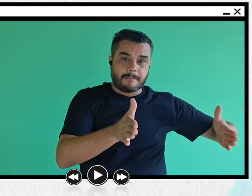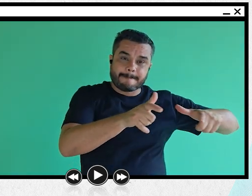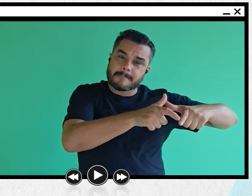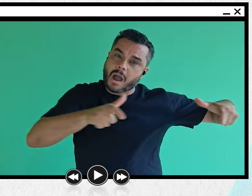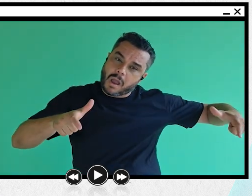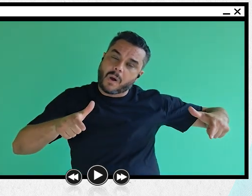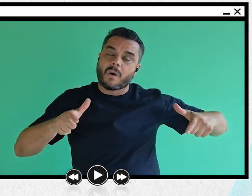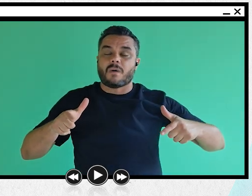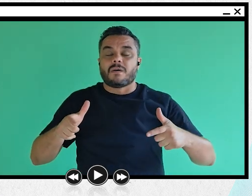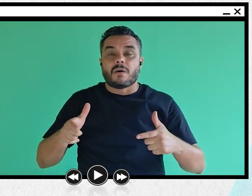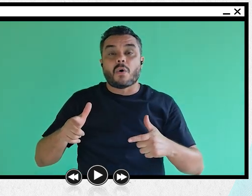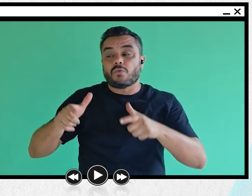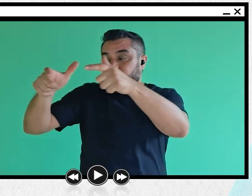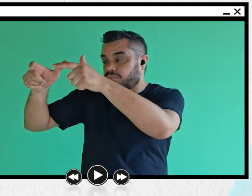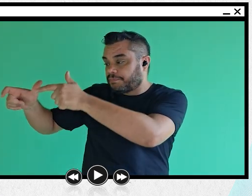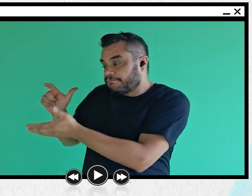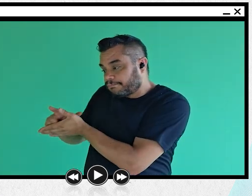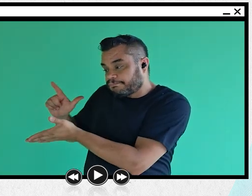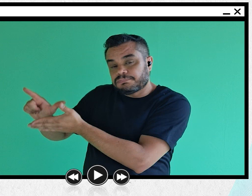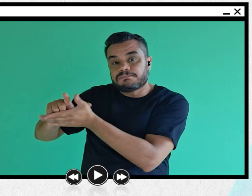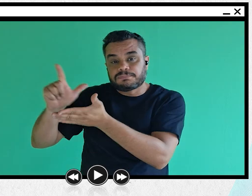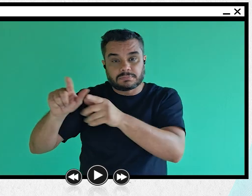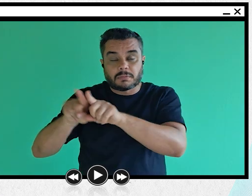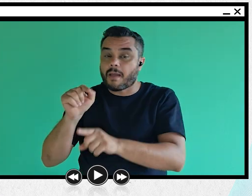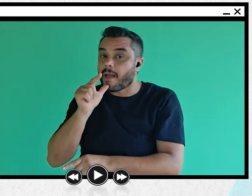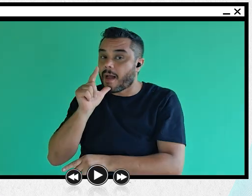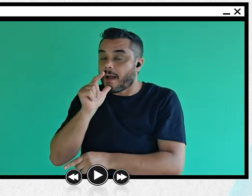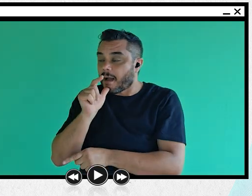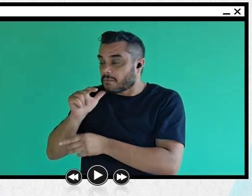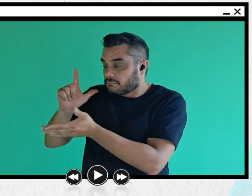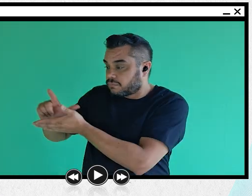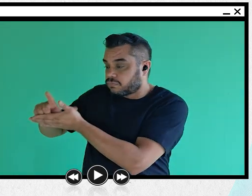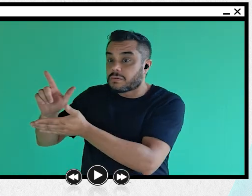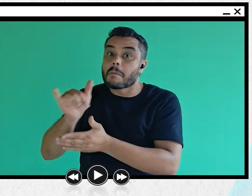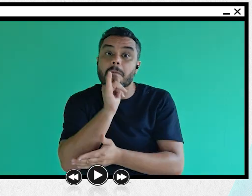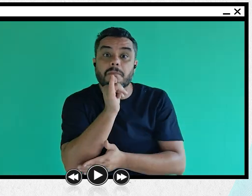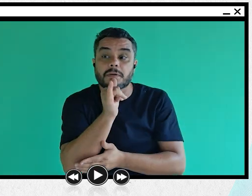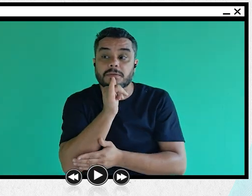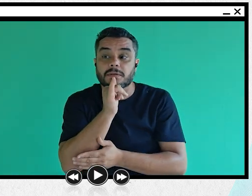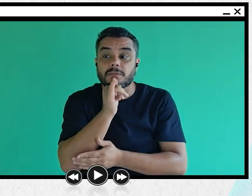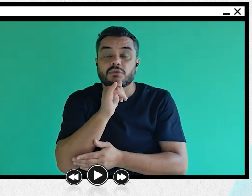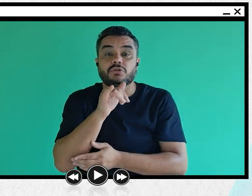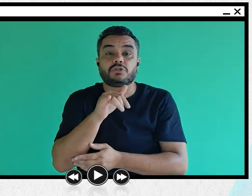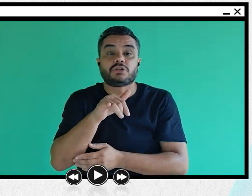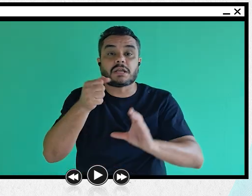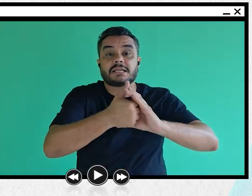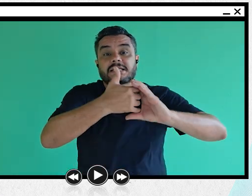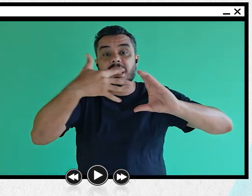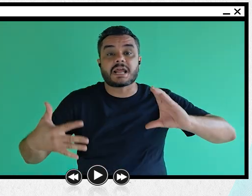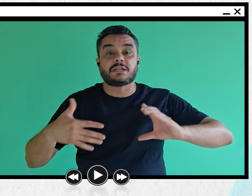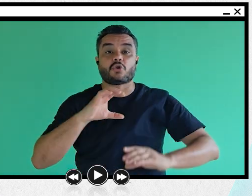mais grosseiras. E também pode-se pensar, essa água também ela atende, né, as características da